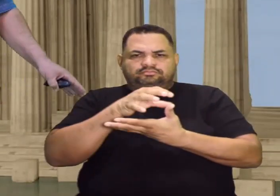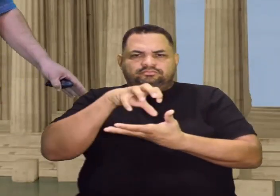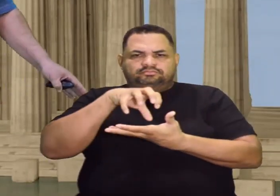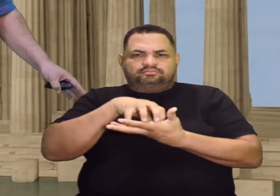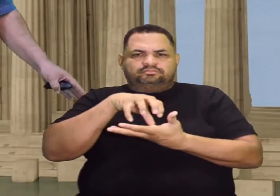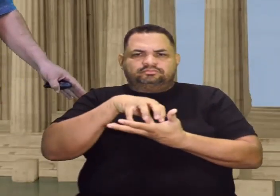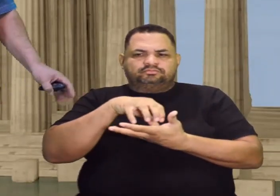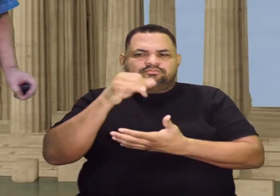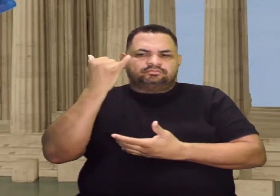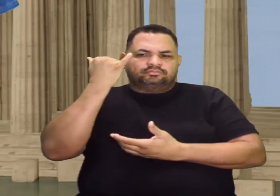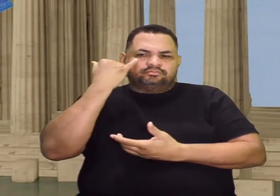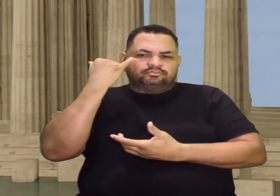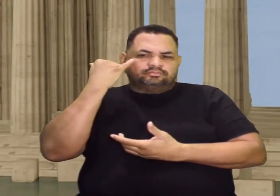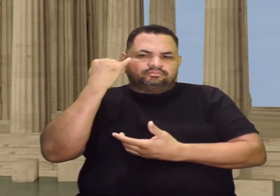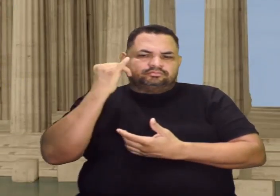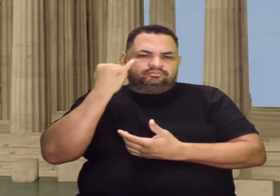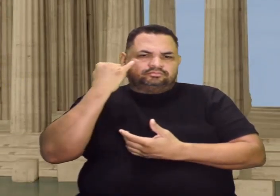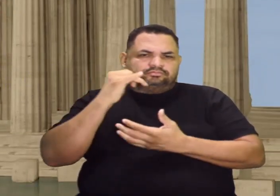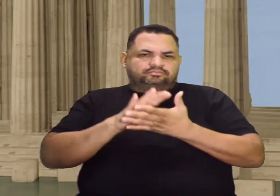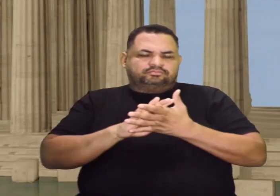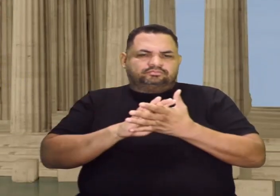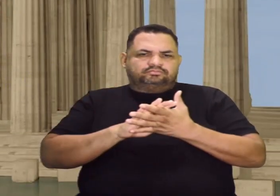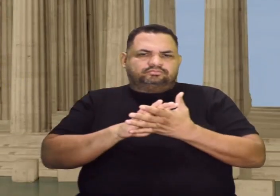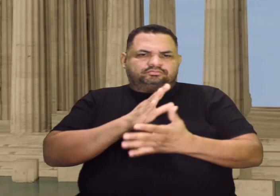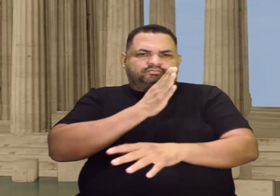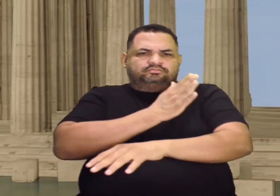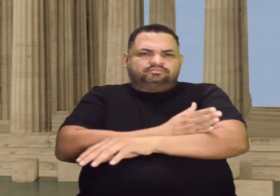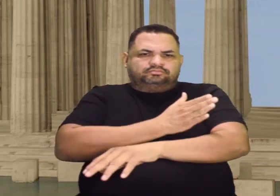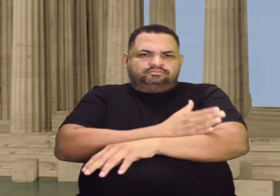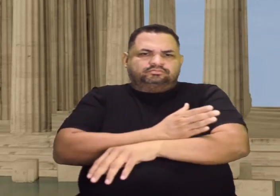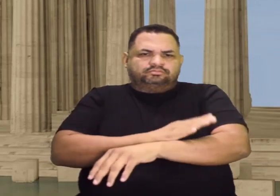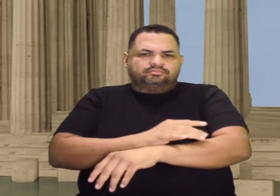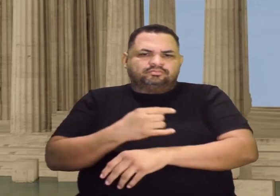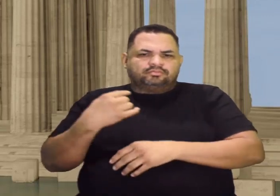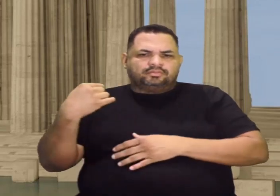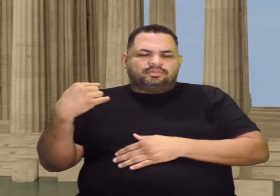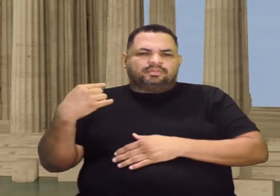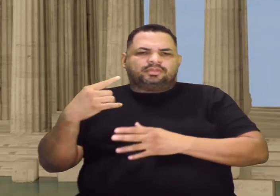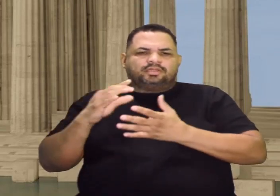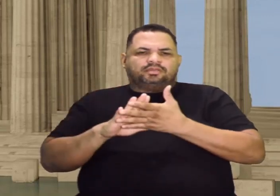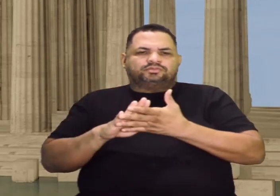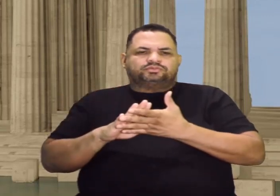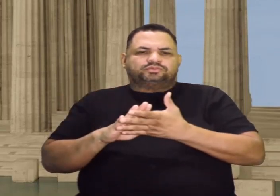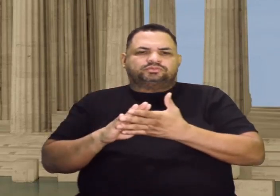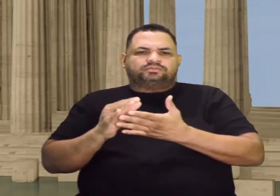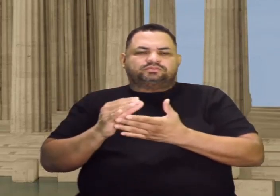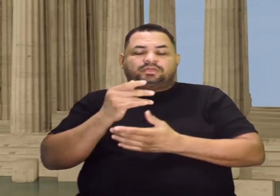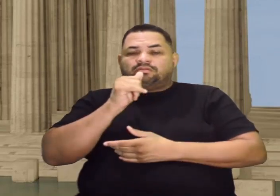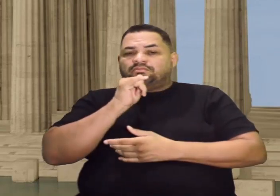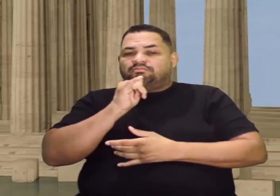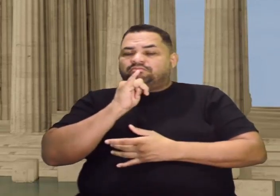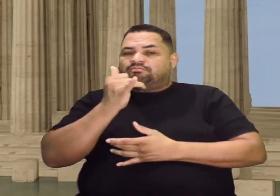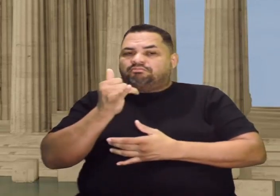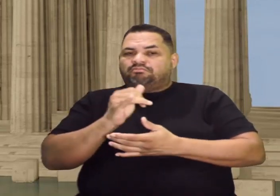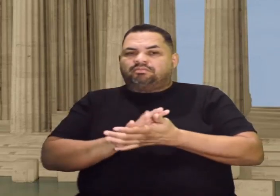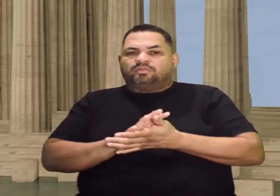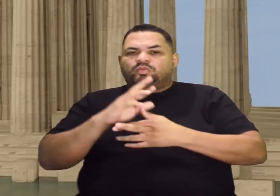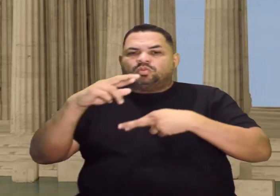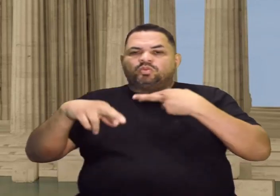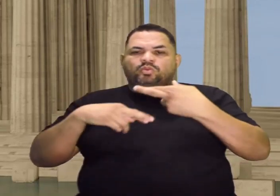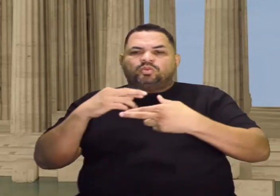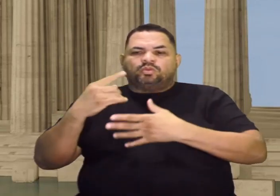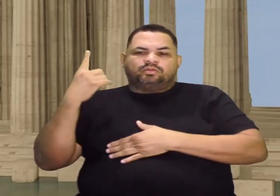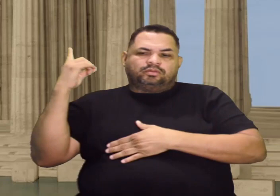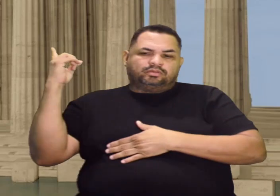o Sâmio é a Idade Média, eu sou Renascimento. O professor presencial aqui desse lado, ó, ele é a